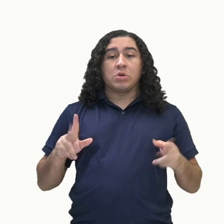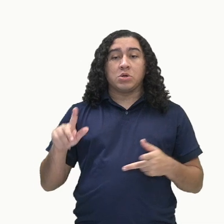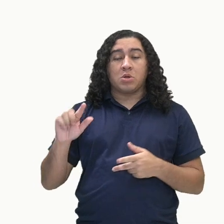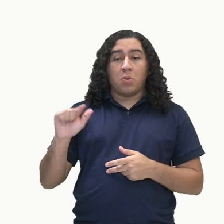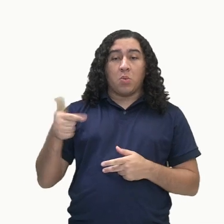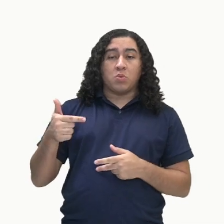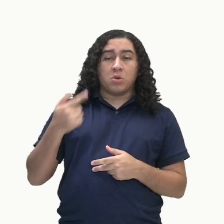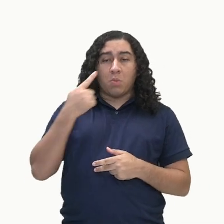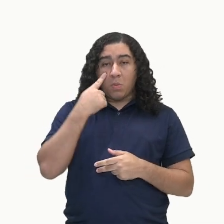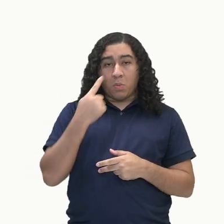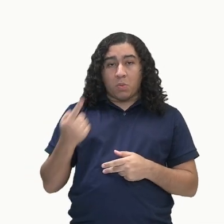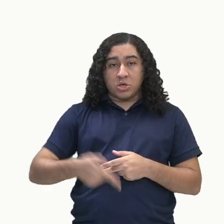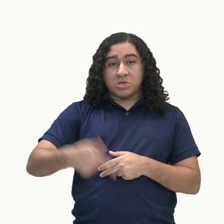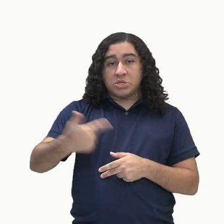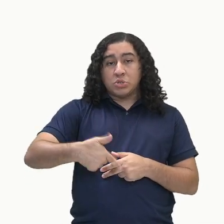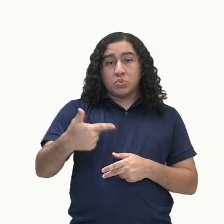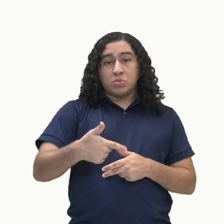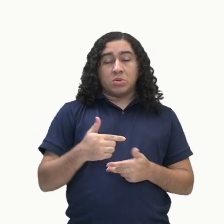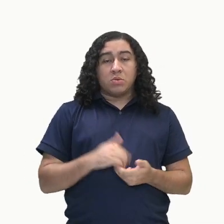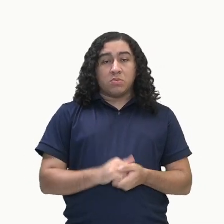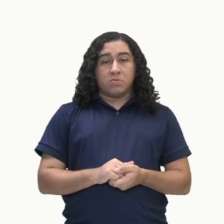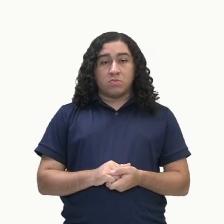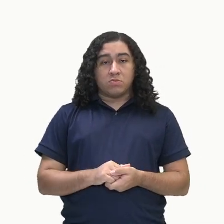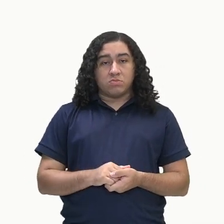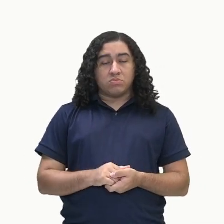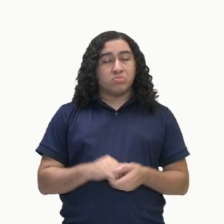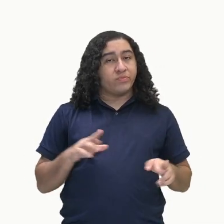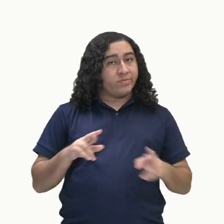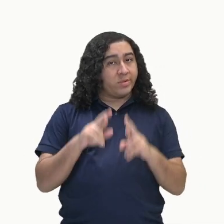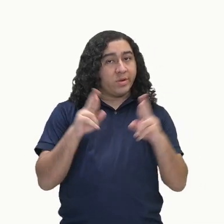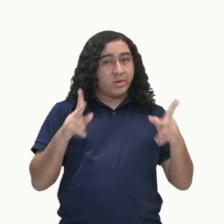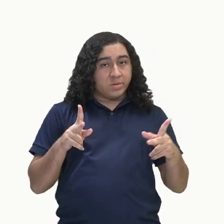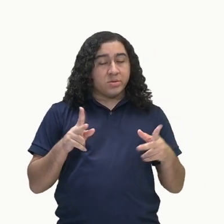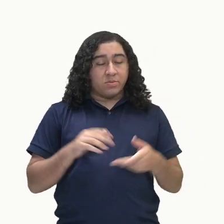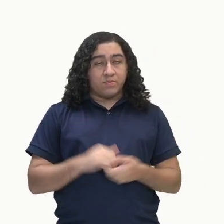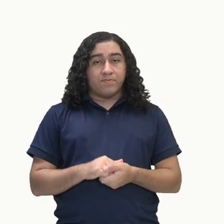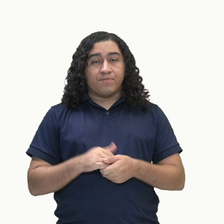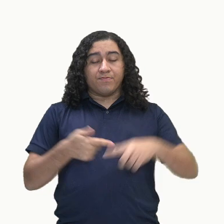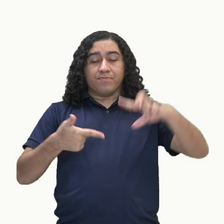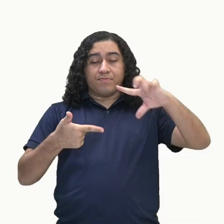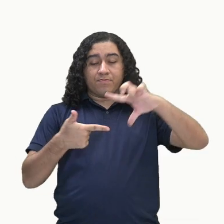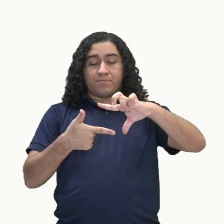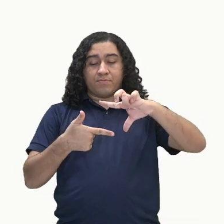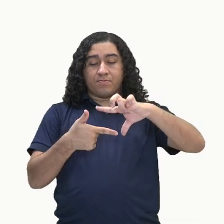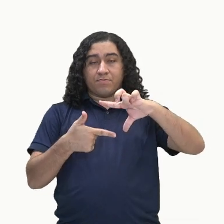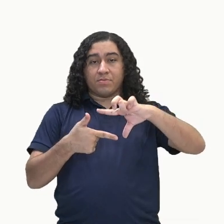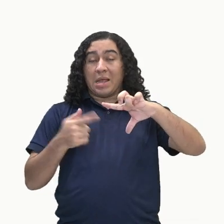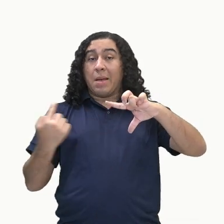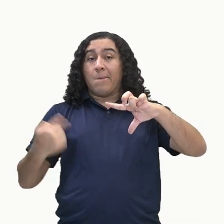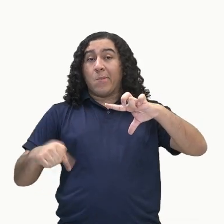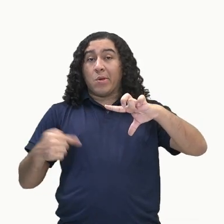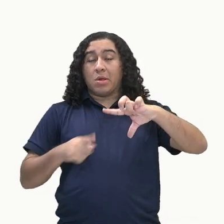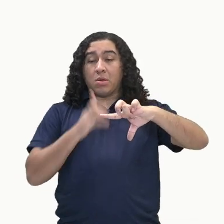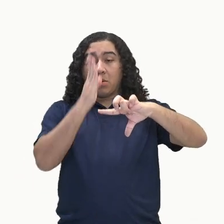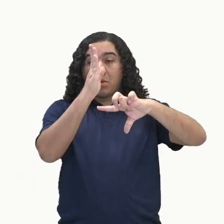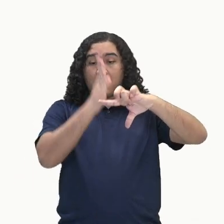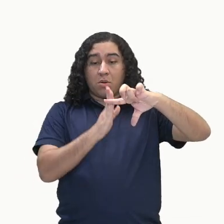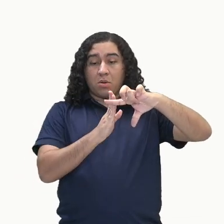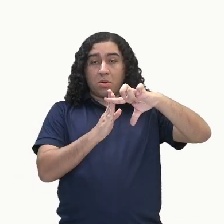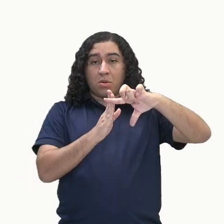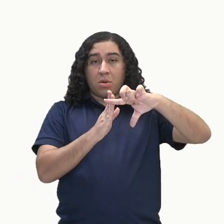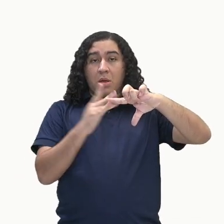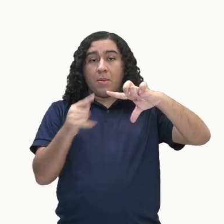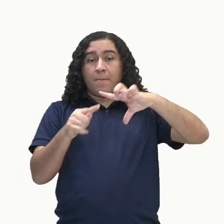posso dizer que aqui mede um tracinho e aqui também mede um tracinho. Por que eu não posso dizer isso? Porque claramente este